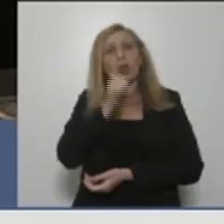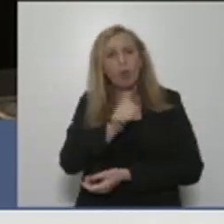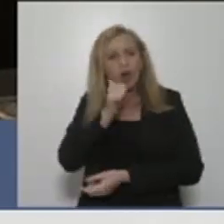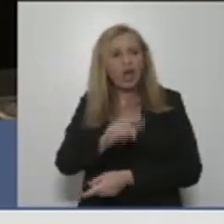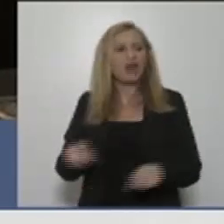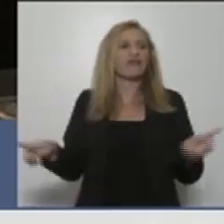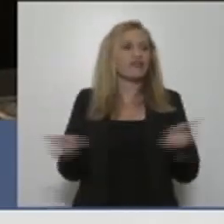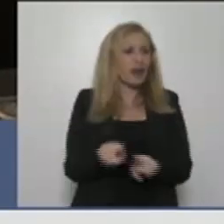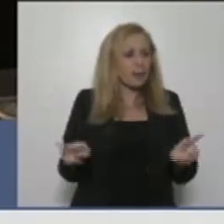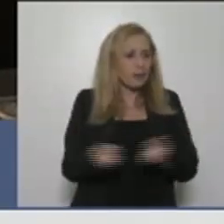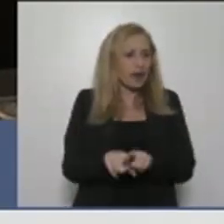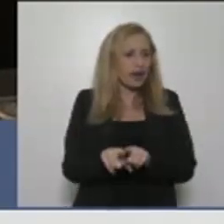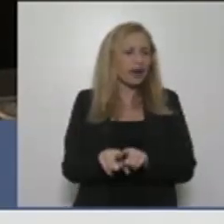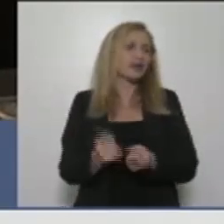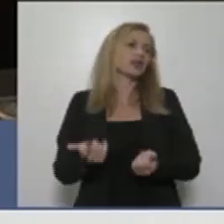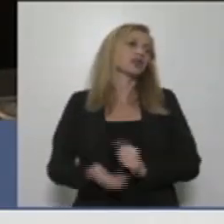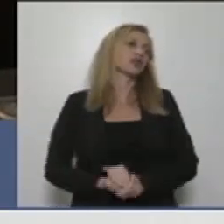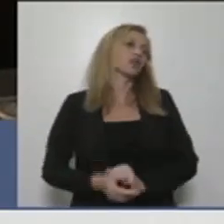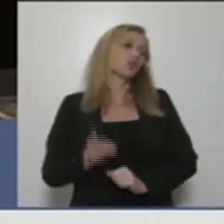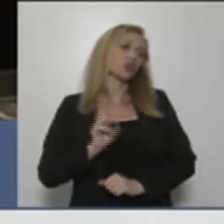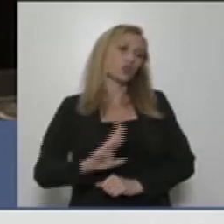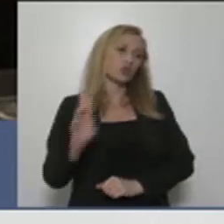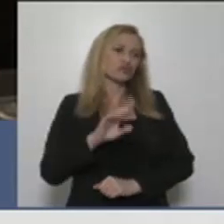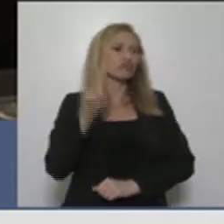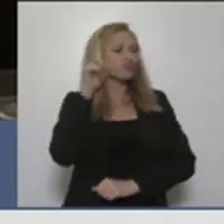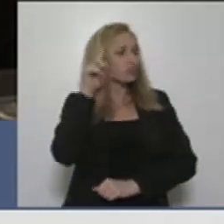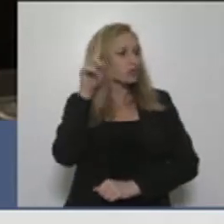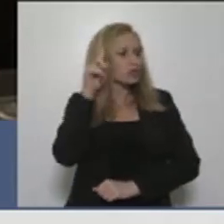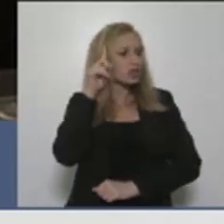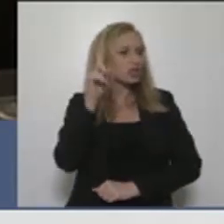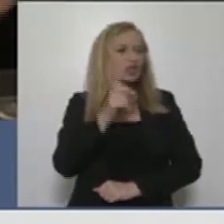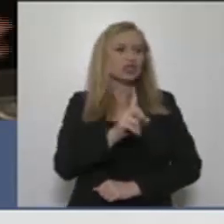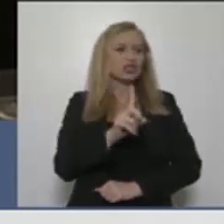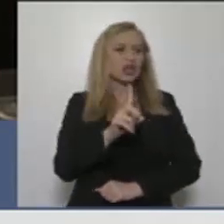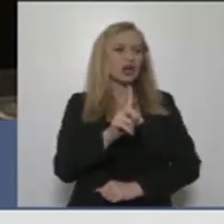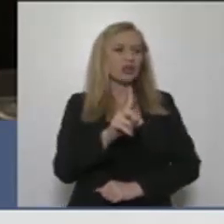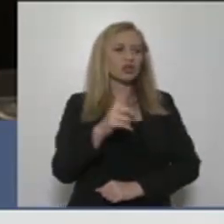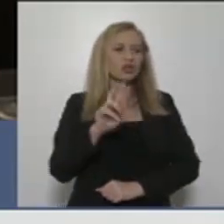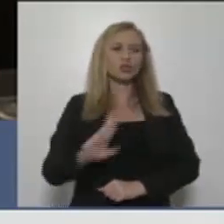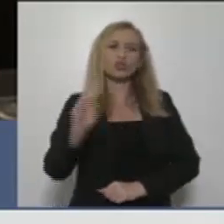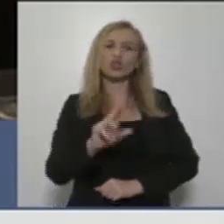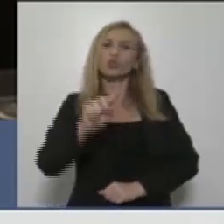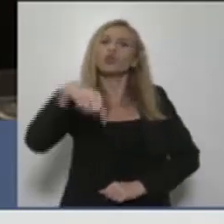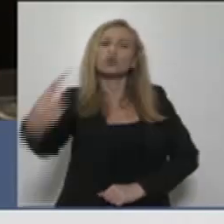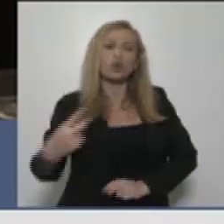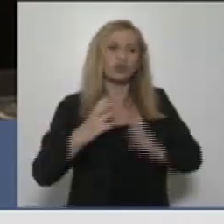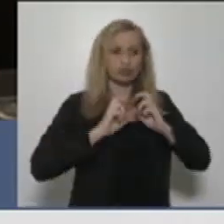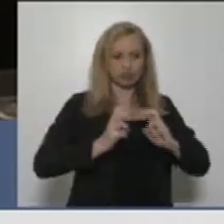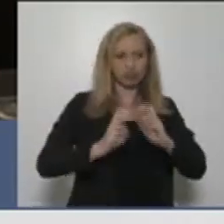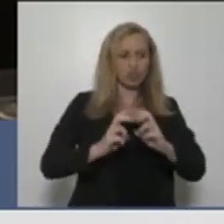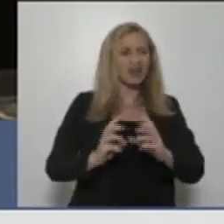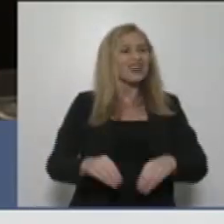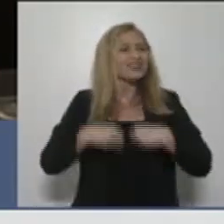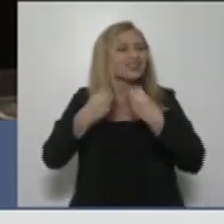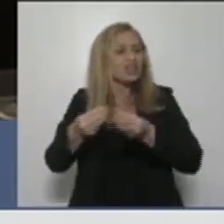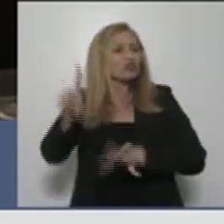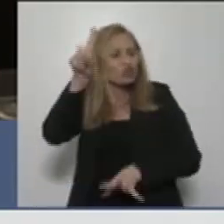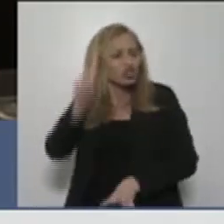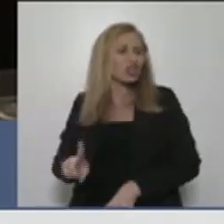de forma efetiva, não estão nos outros vagões, dando